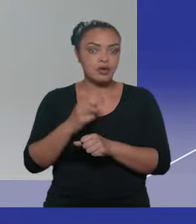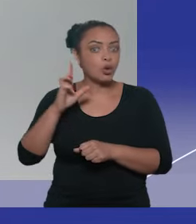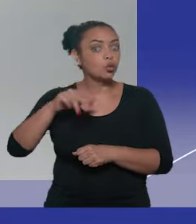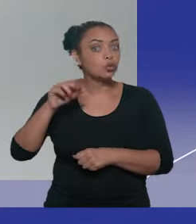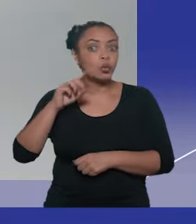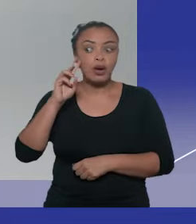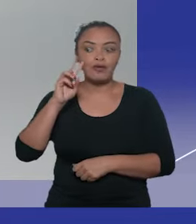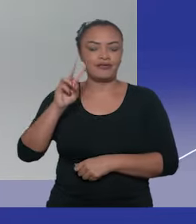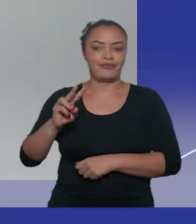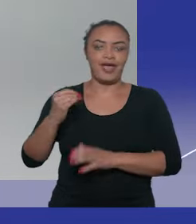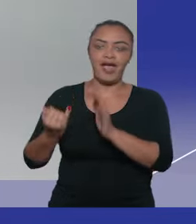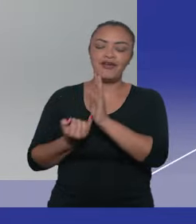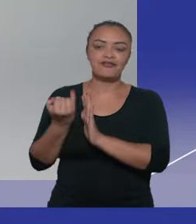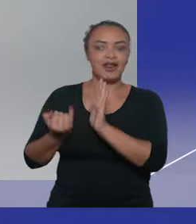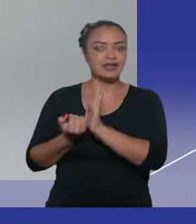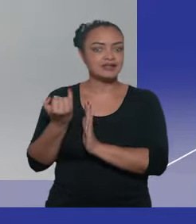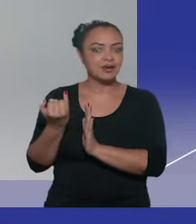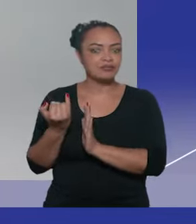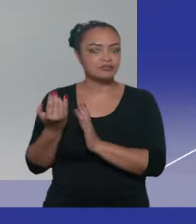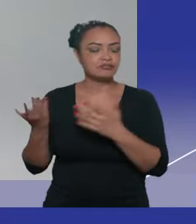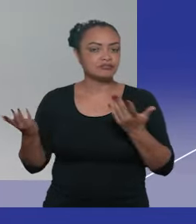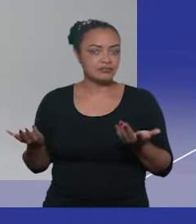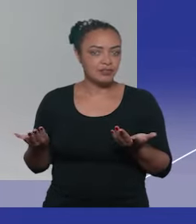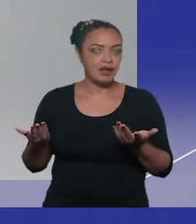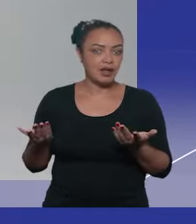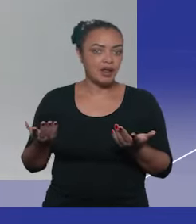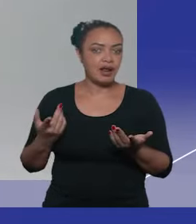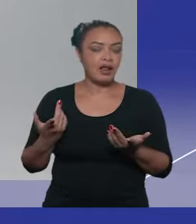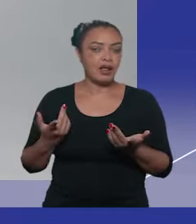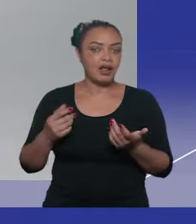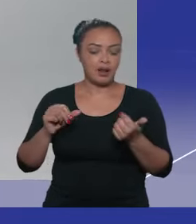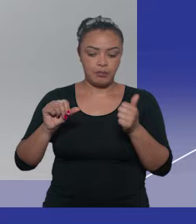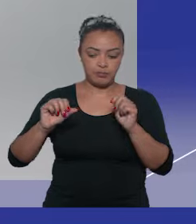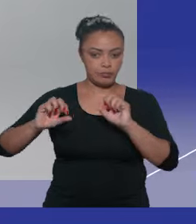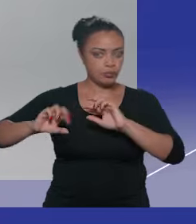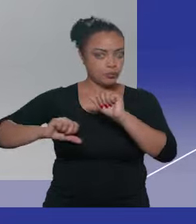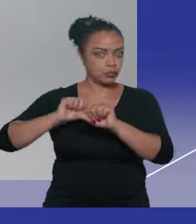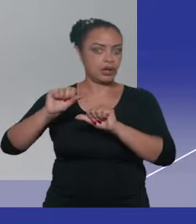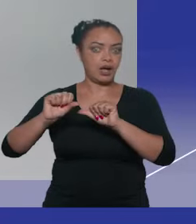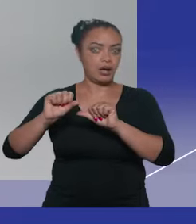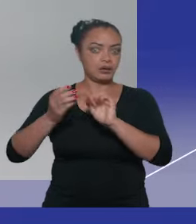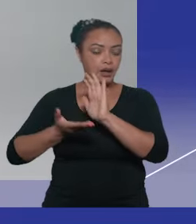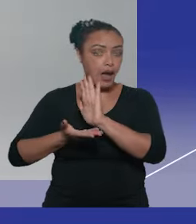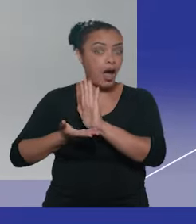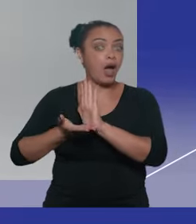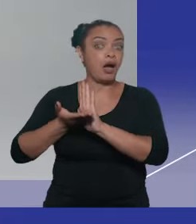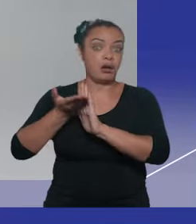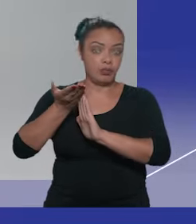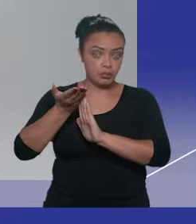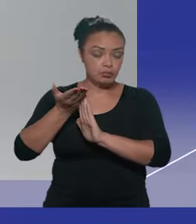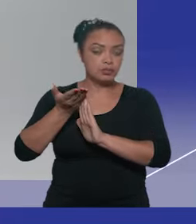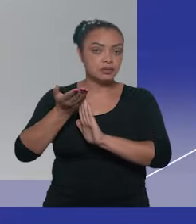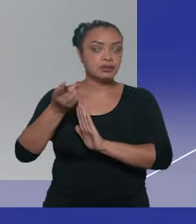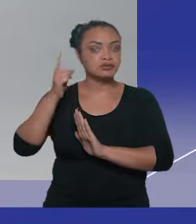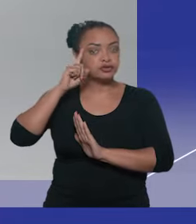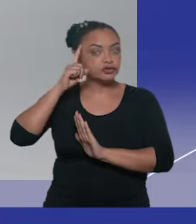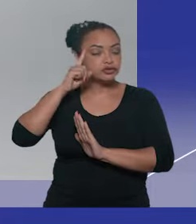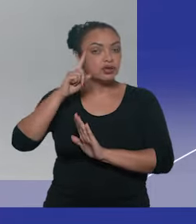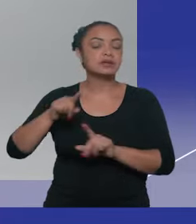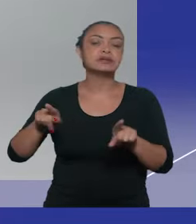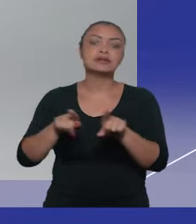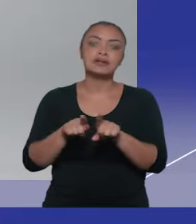momento dentro dos Estados Unidos em termos de uma inflação, ela não só ela ser bem fora do comum em termos do patamar de inflação do dia a